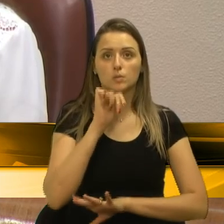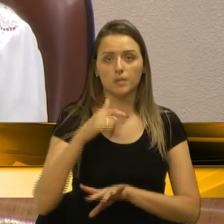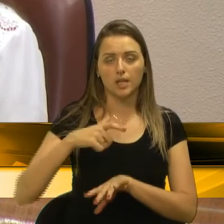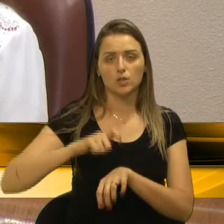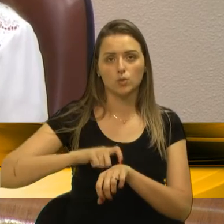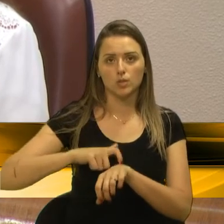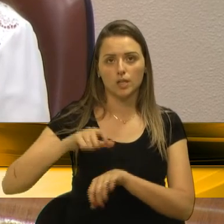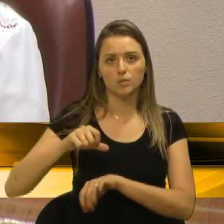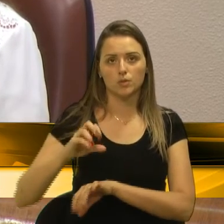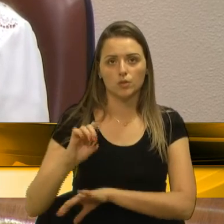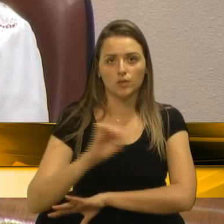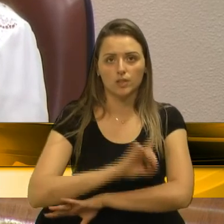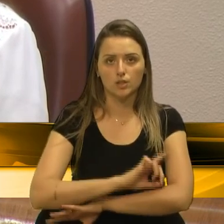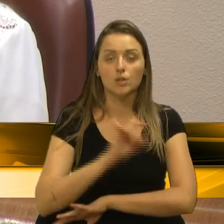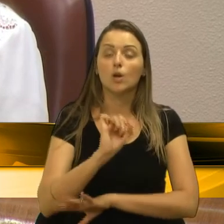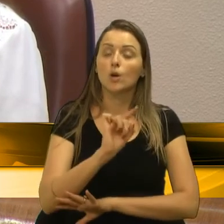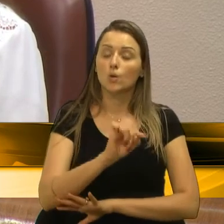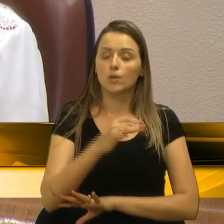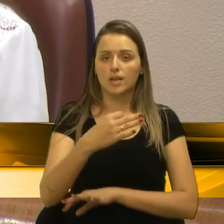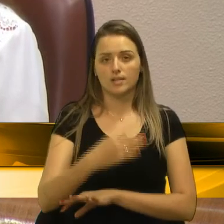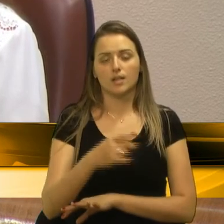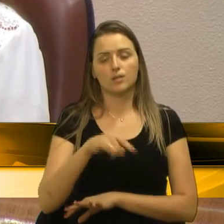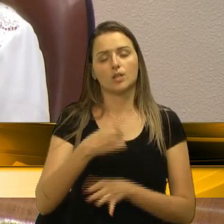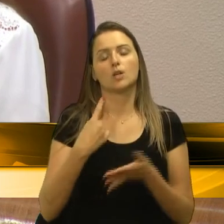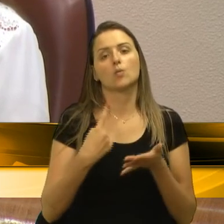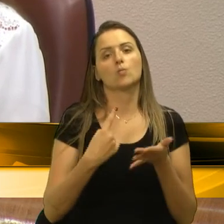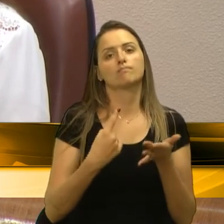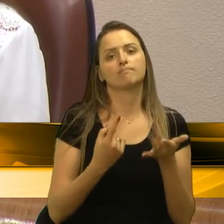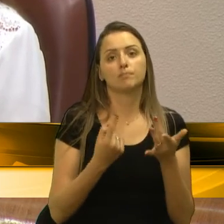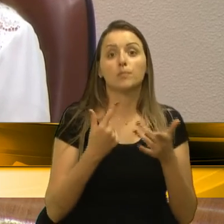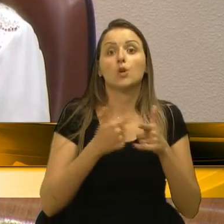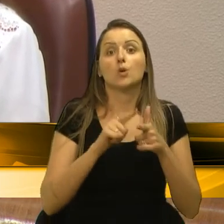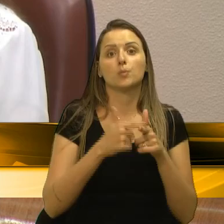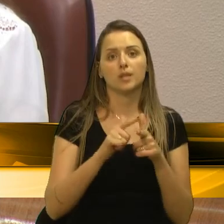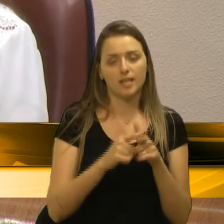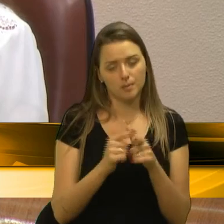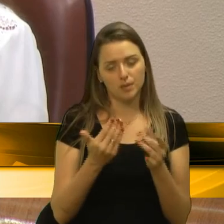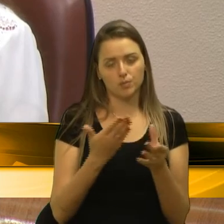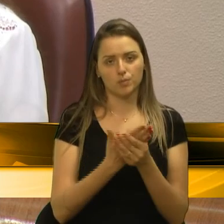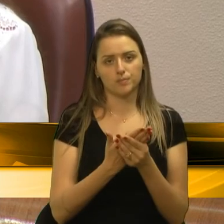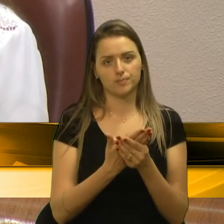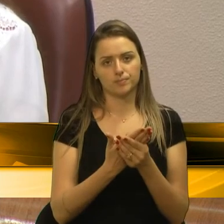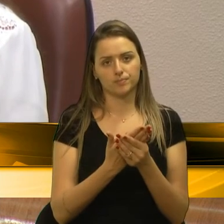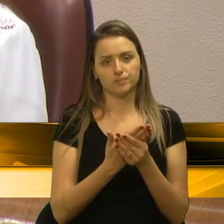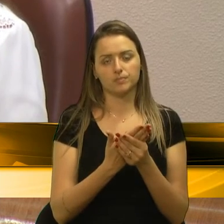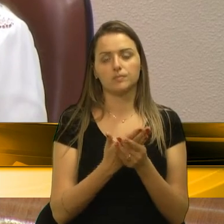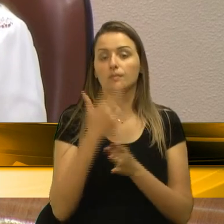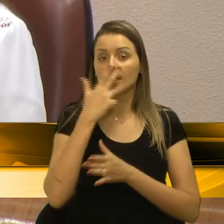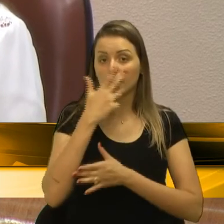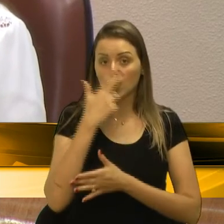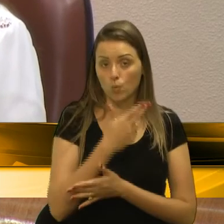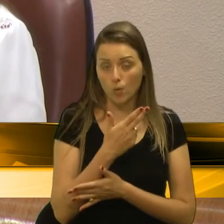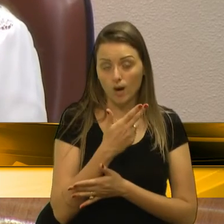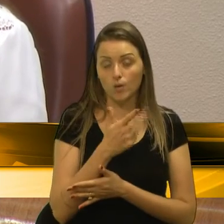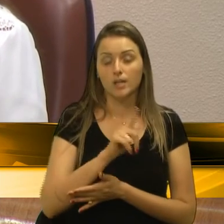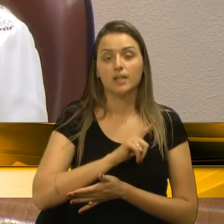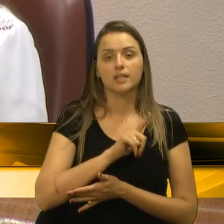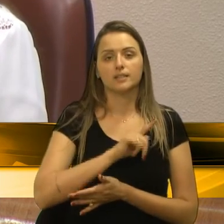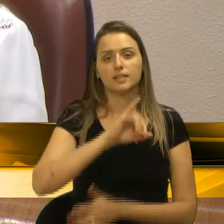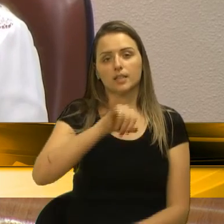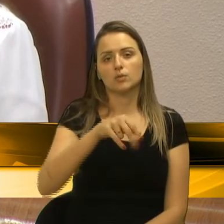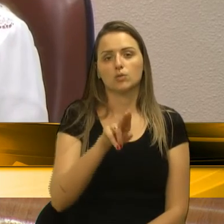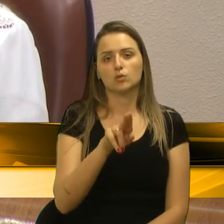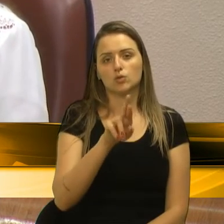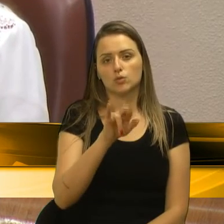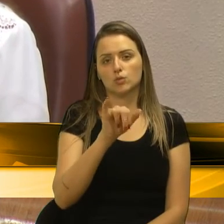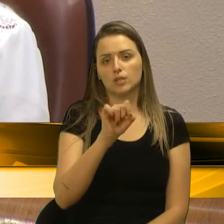90 dias, o que certamente comprometeria o resultado útil do processo. Conforme pacífica jurisprudência do STJ,